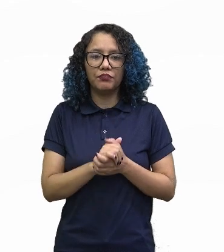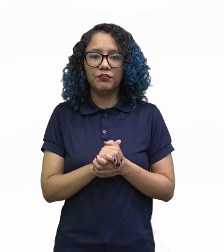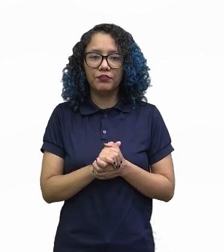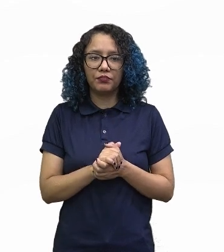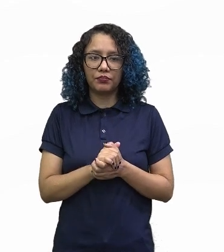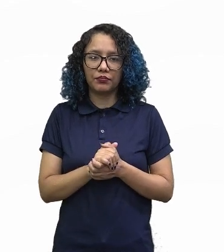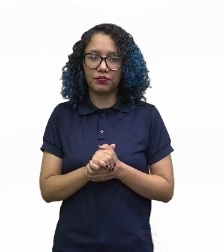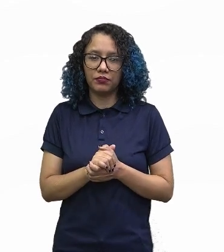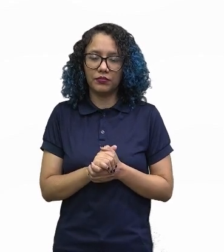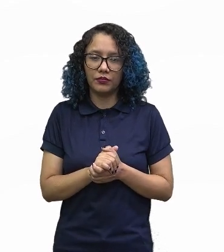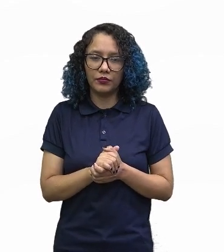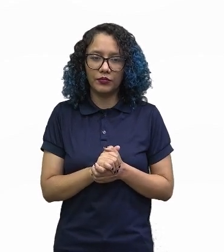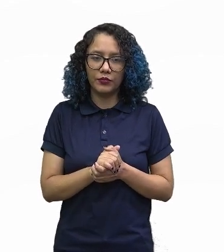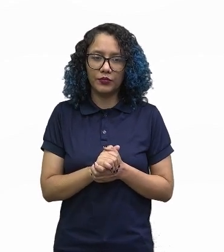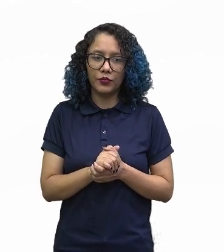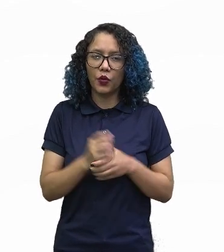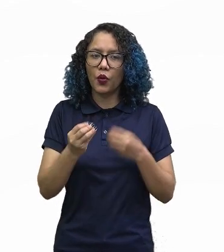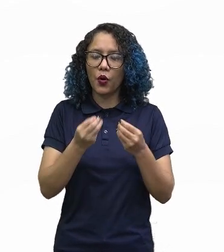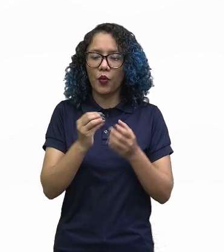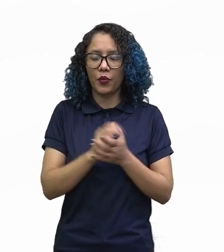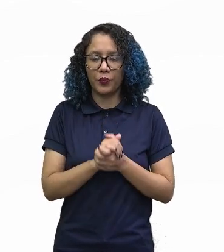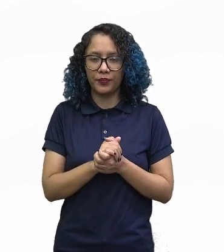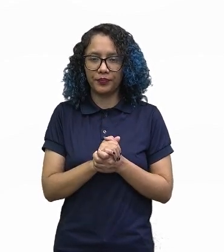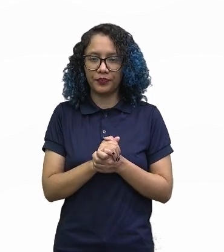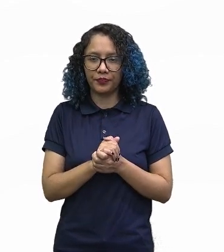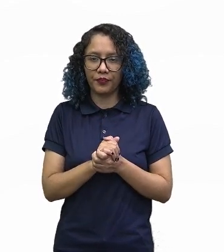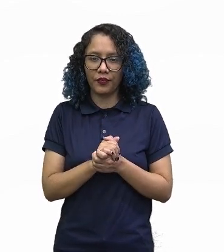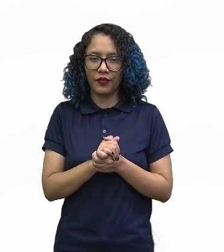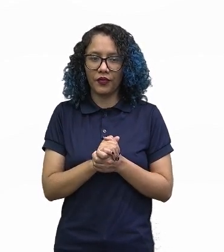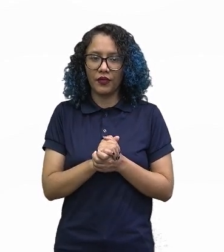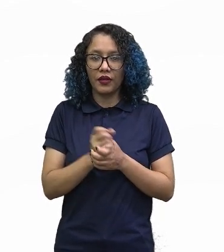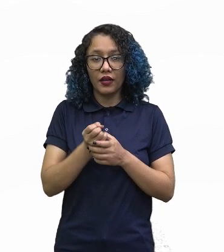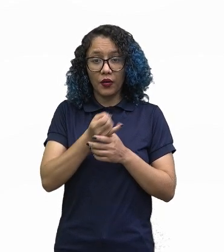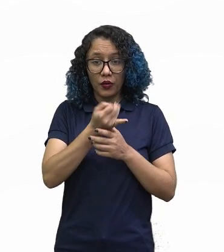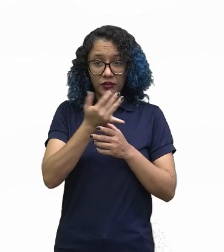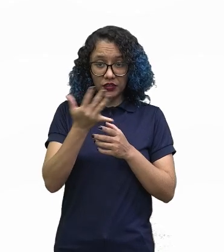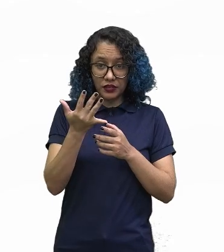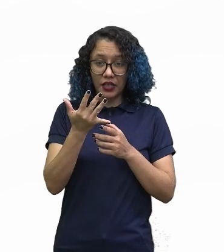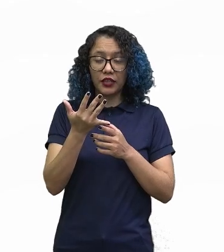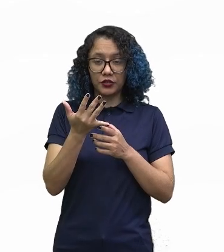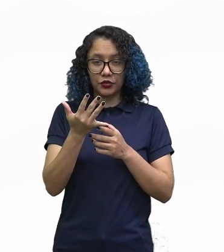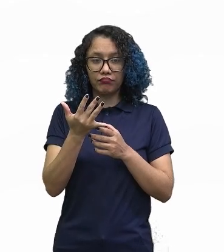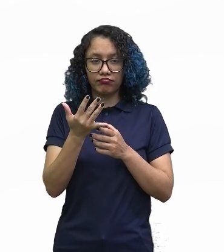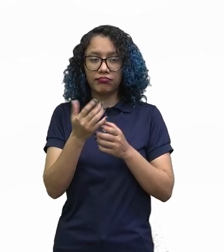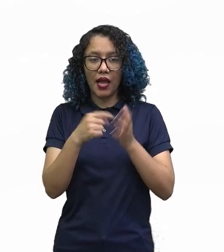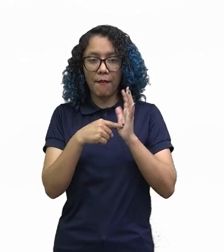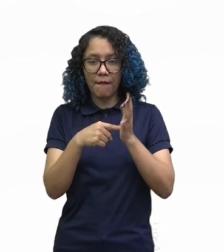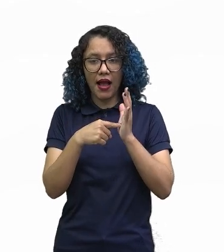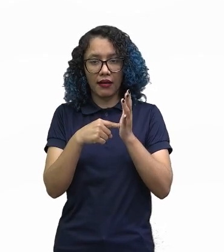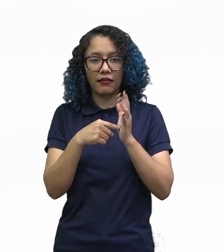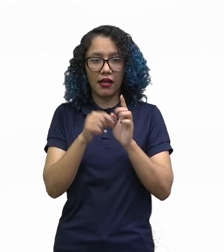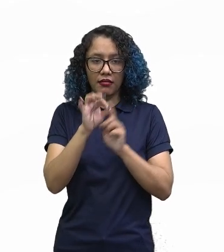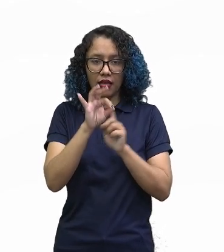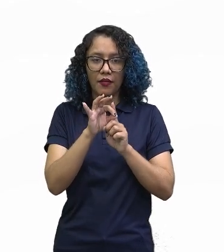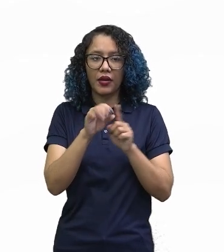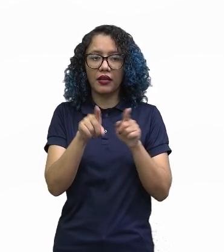máquina térmica e a quantidade de energia fornecida a ela em forma de calor. Então está aí a equação,